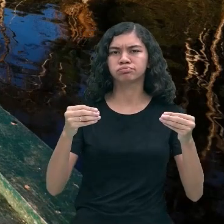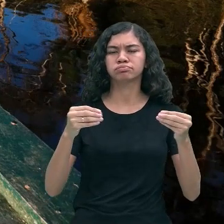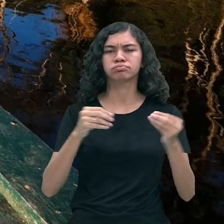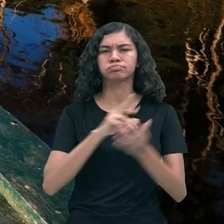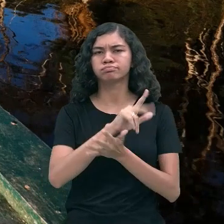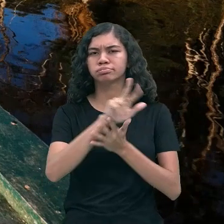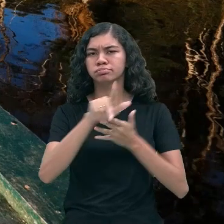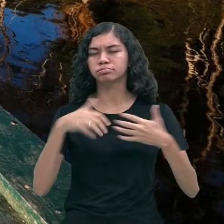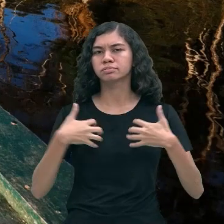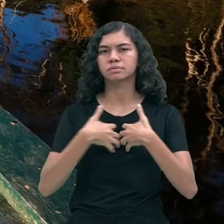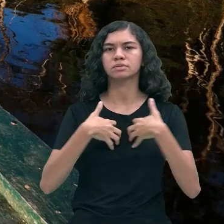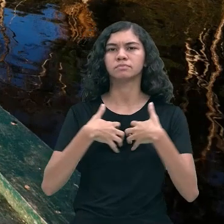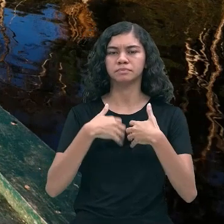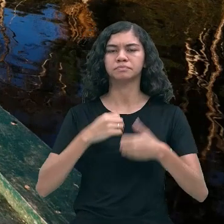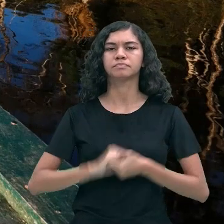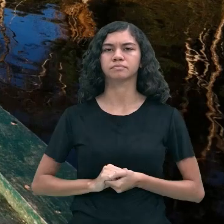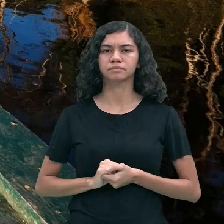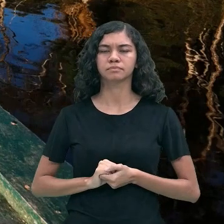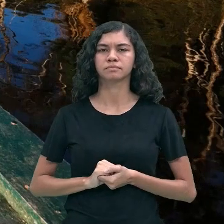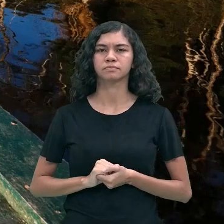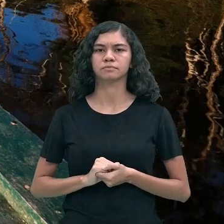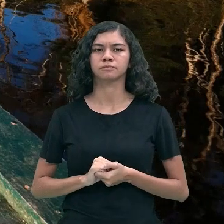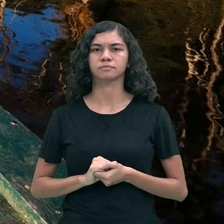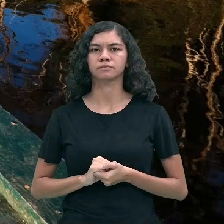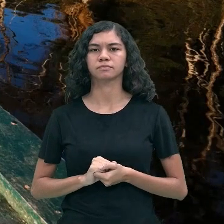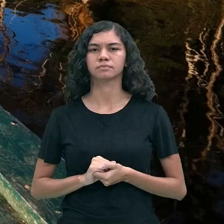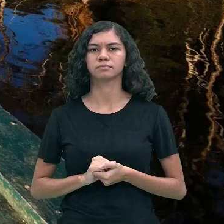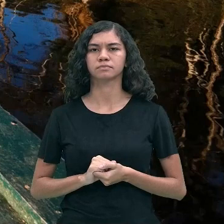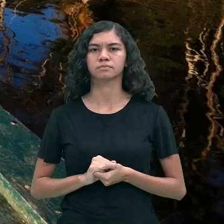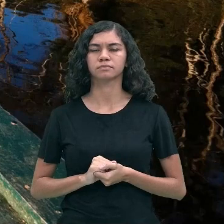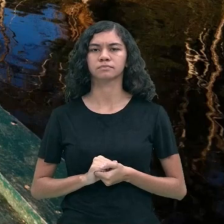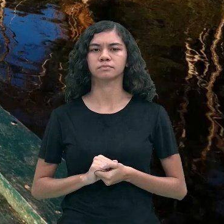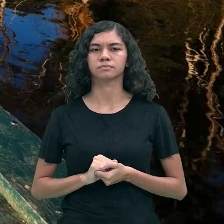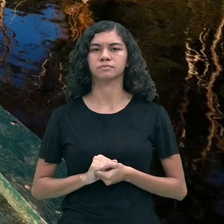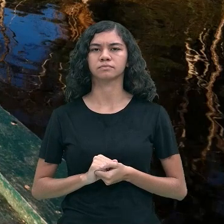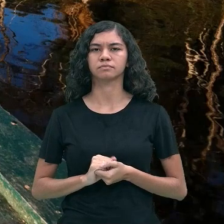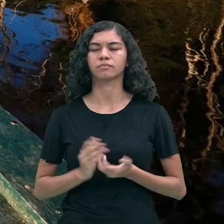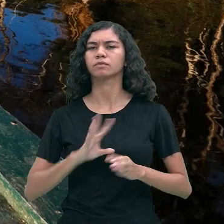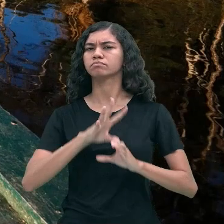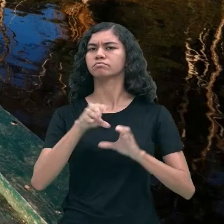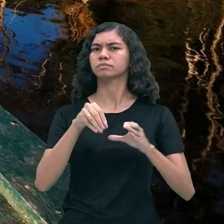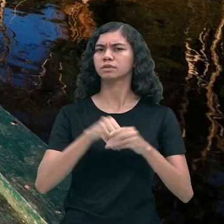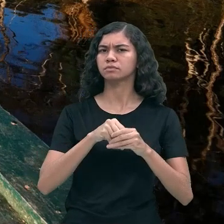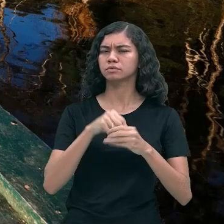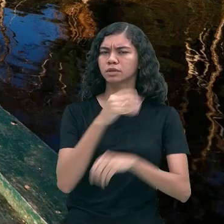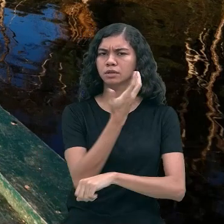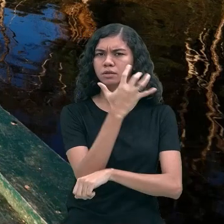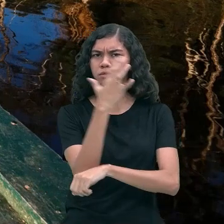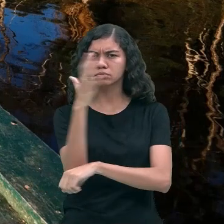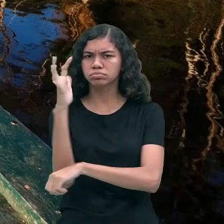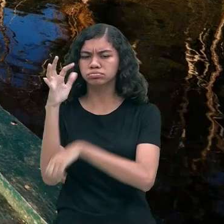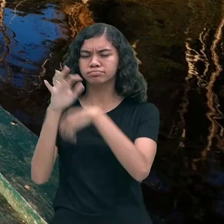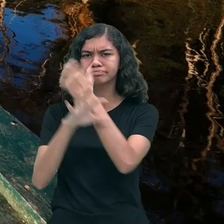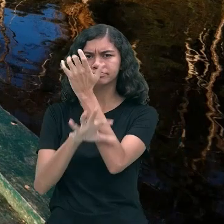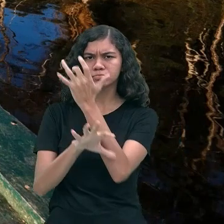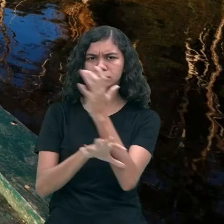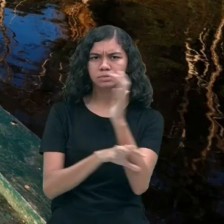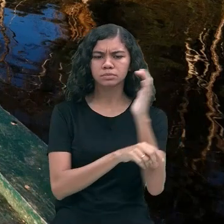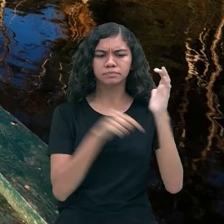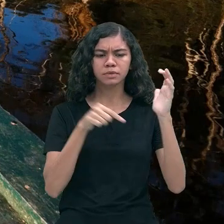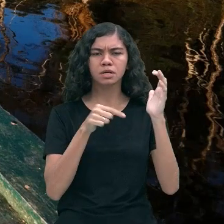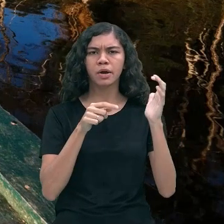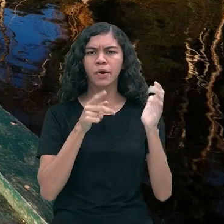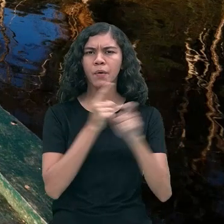ela entre em extinção. A gente vai verificar isso porque dentro da floresta amazônica a gente vai encontrar diversos